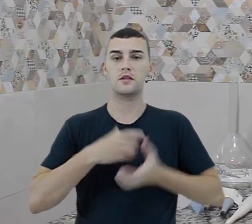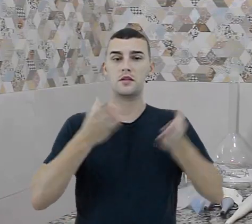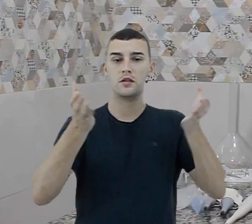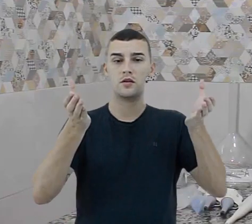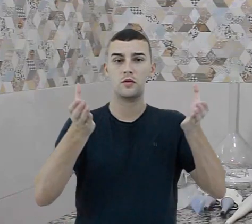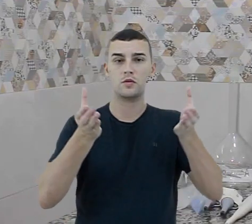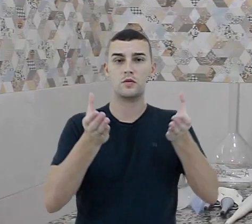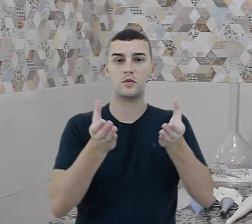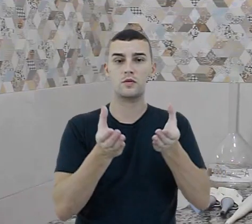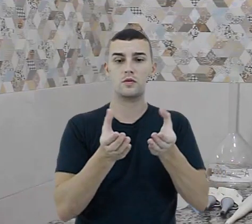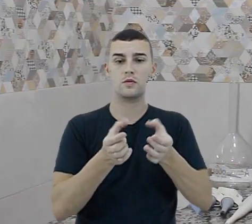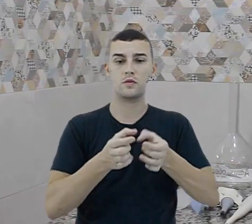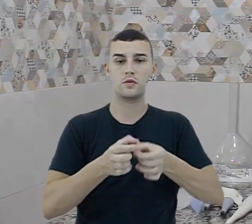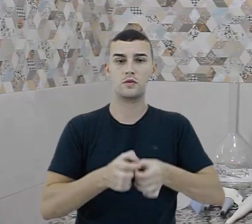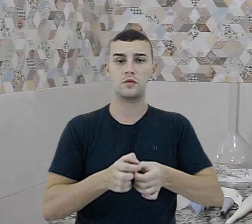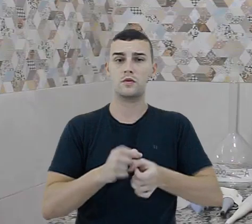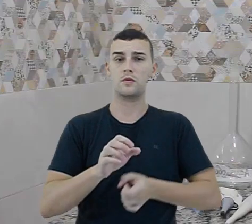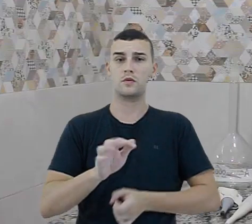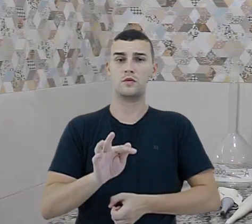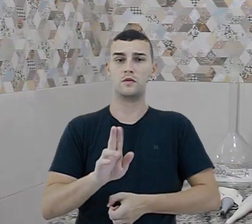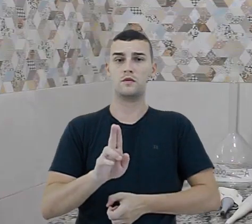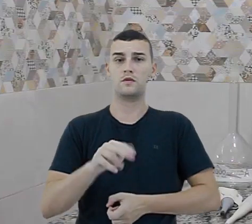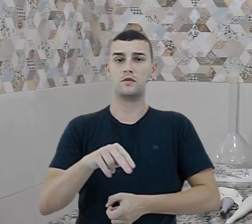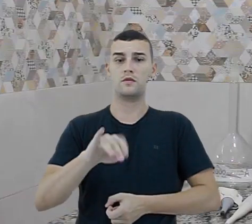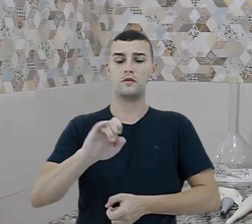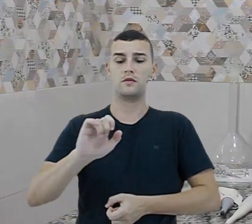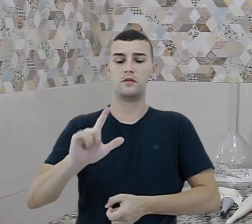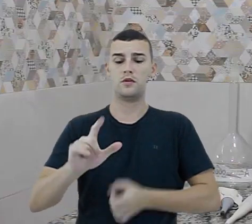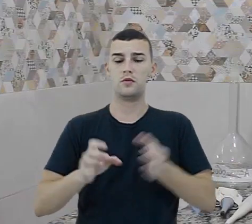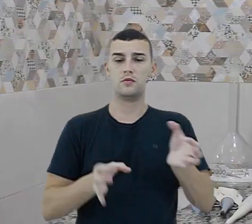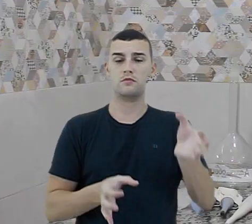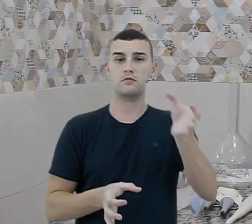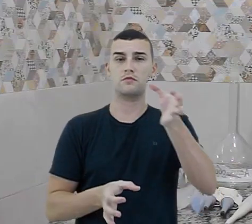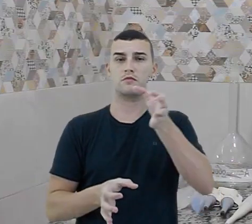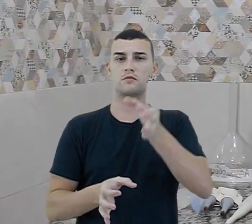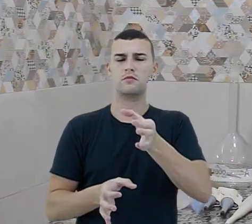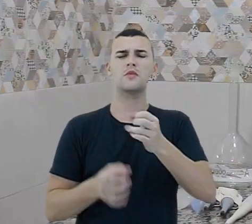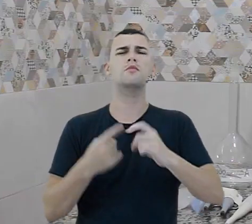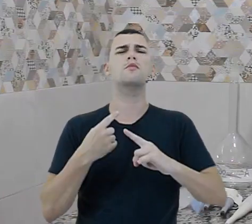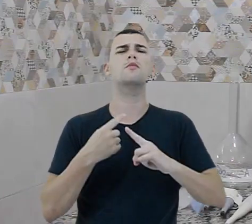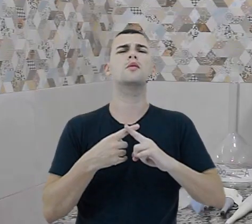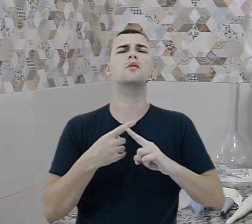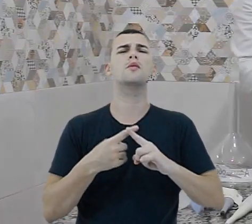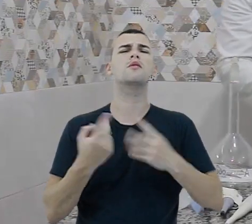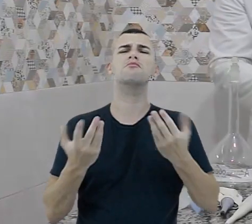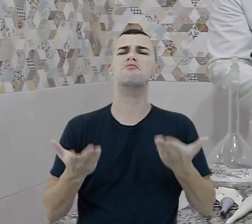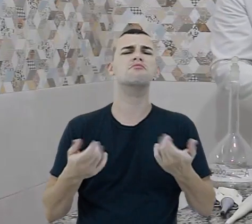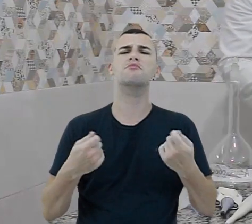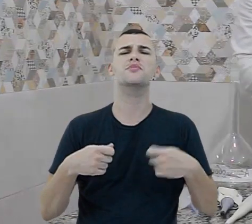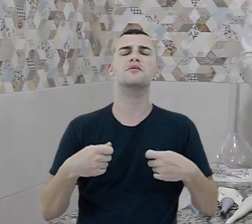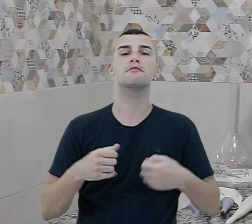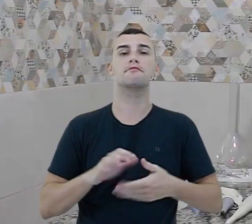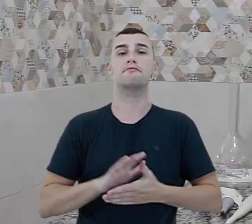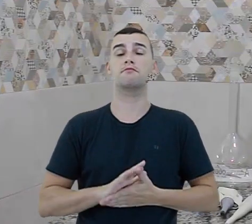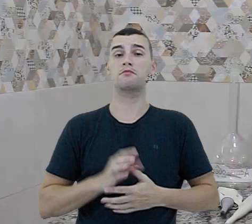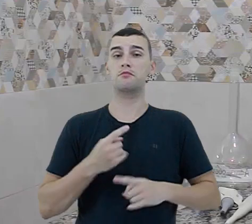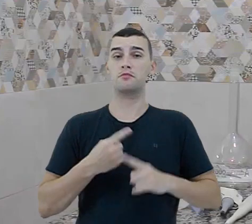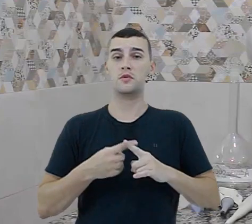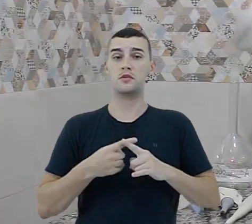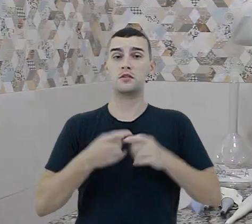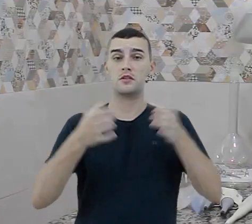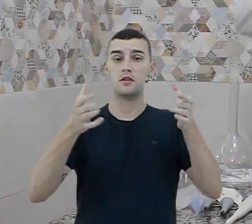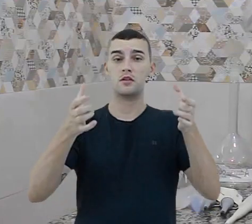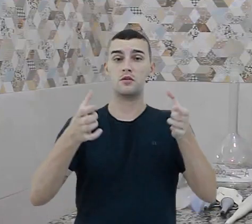colocar um funil na boca desse balão de vidro. Por que eu vou colocar o funil?